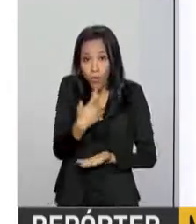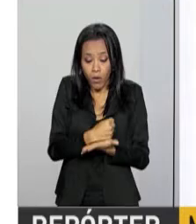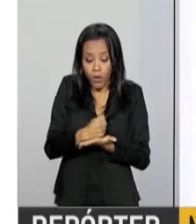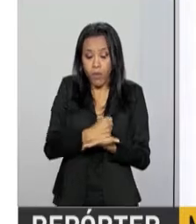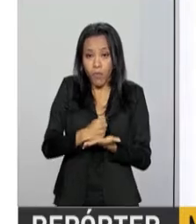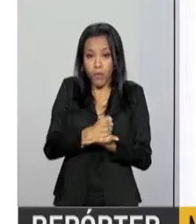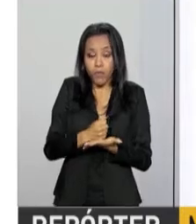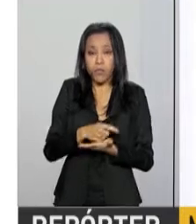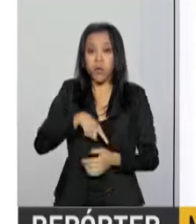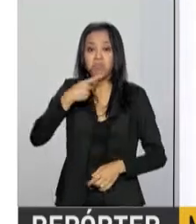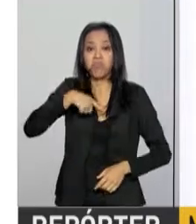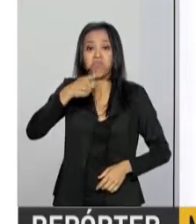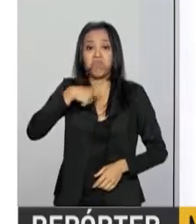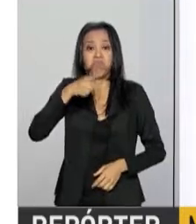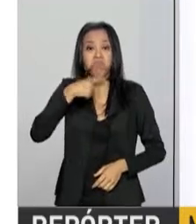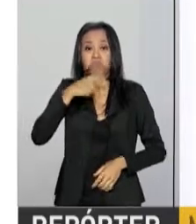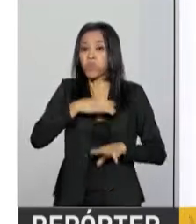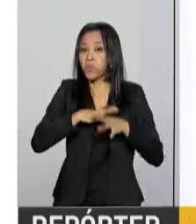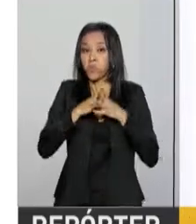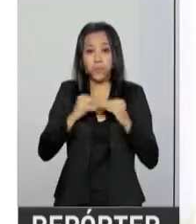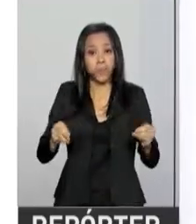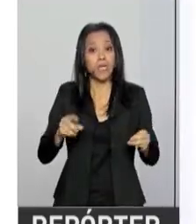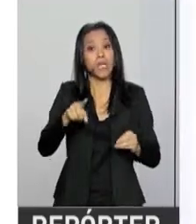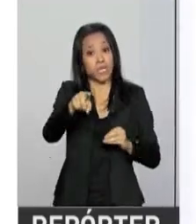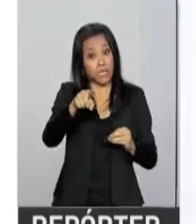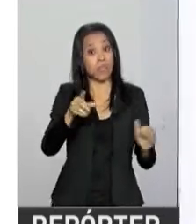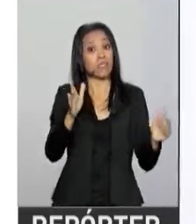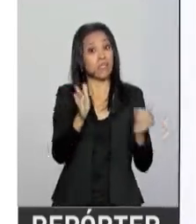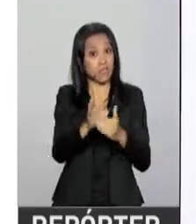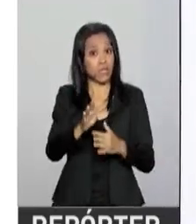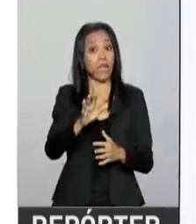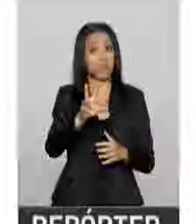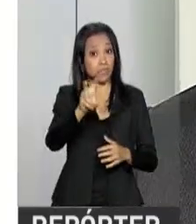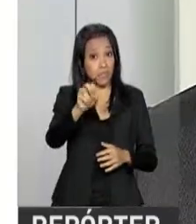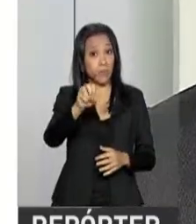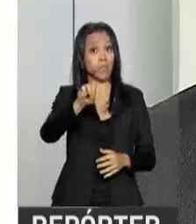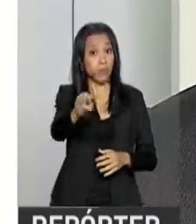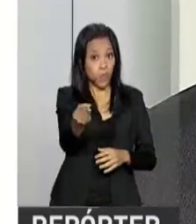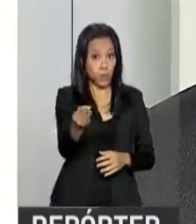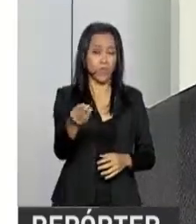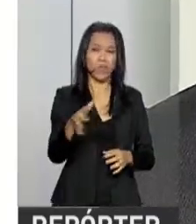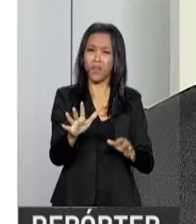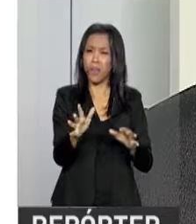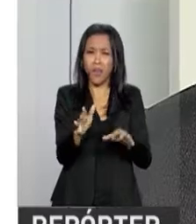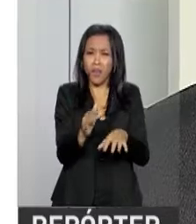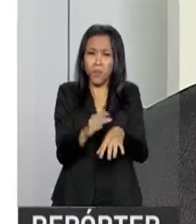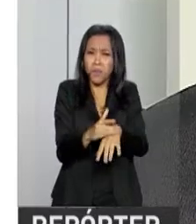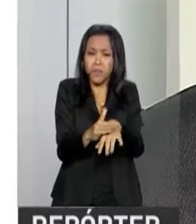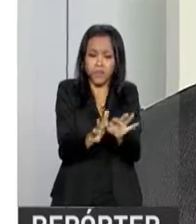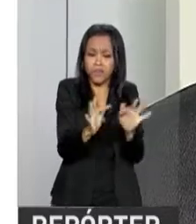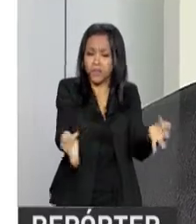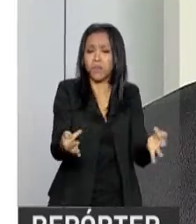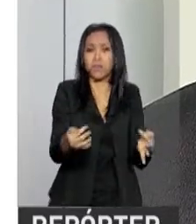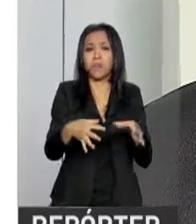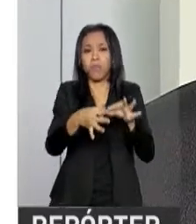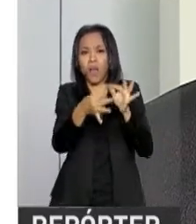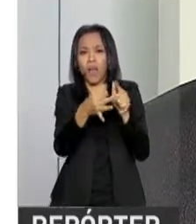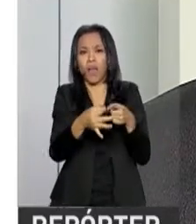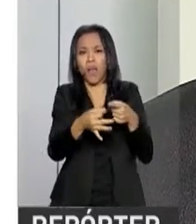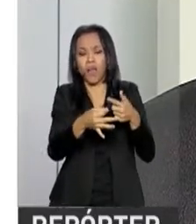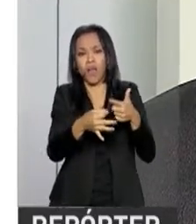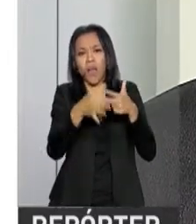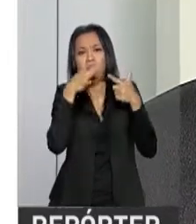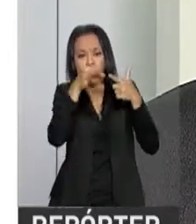2050 esse número vem atingir as 50 milhões de pessoas uma doença simples secular que a gonorréia água no